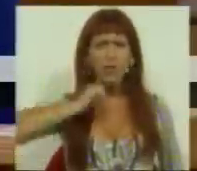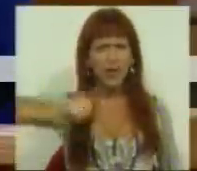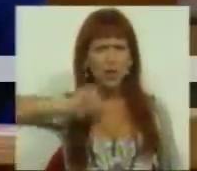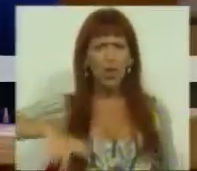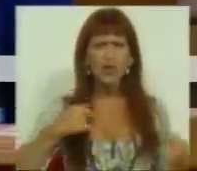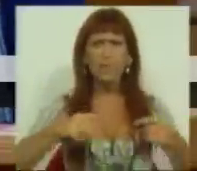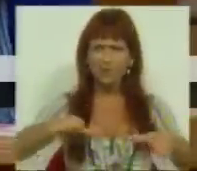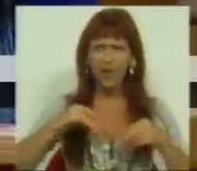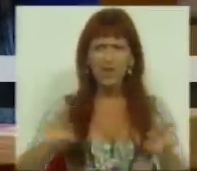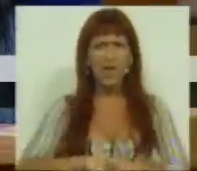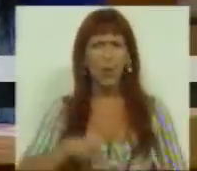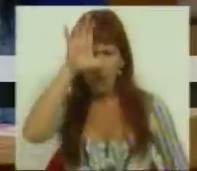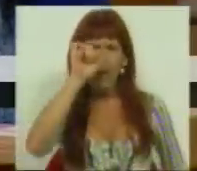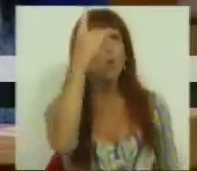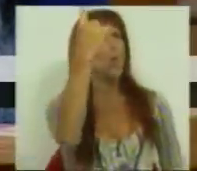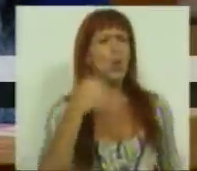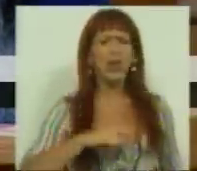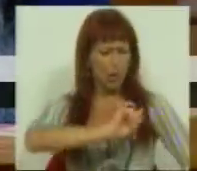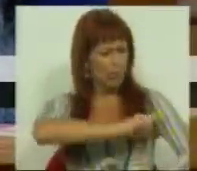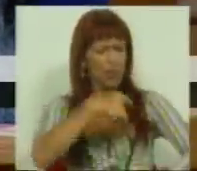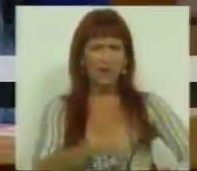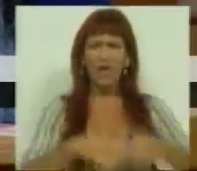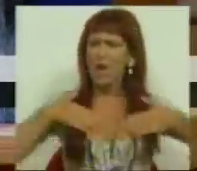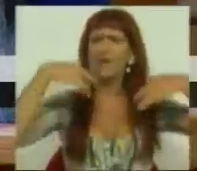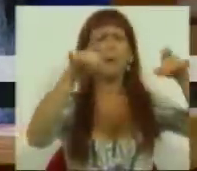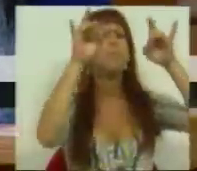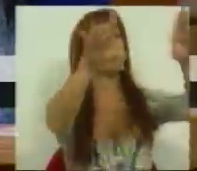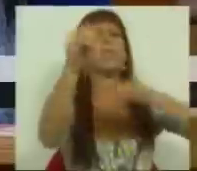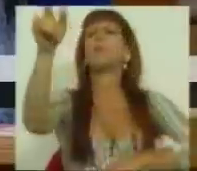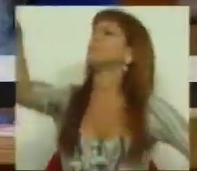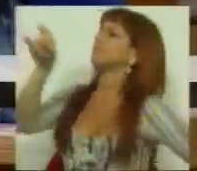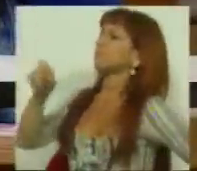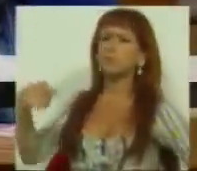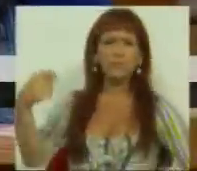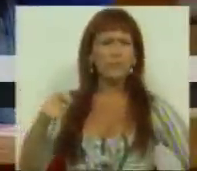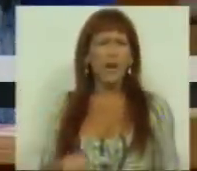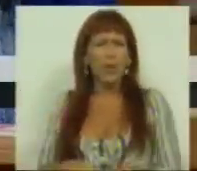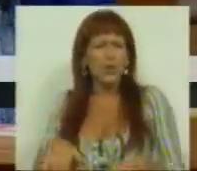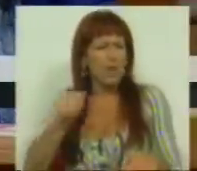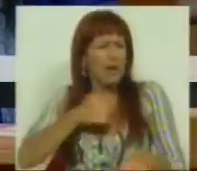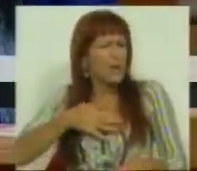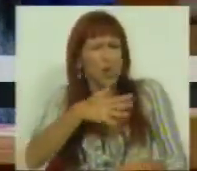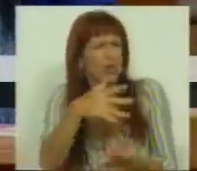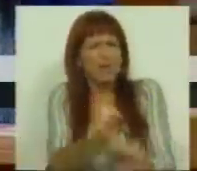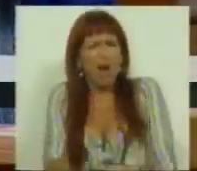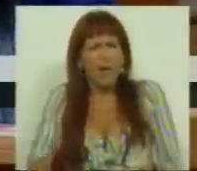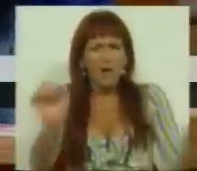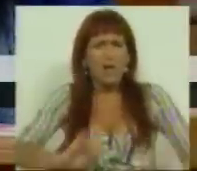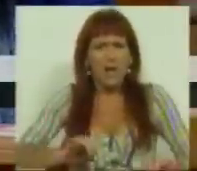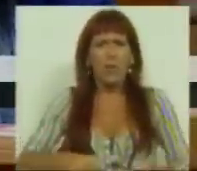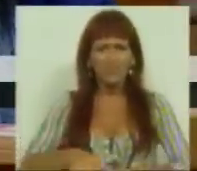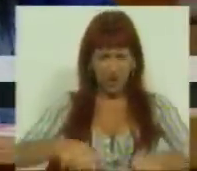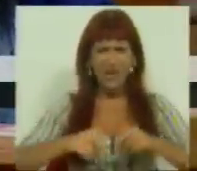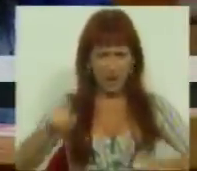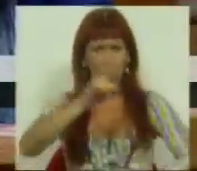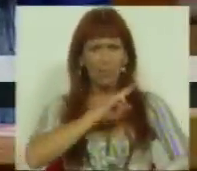Açores? Aceitam que um governo tenha poder para demitir e nomear presidentes da empresa sem dar explicações a ninguém?